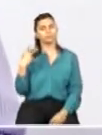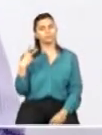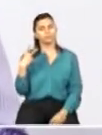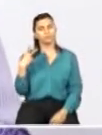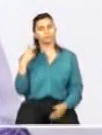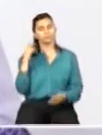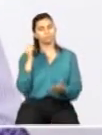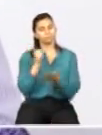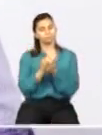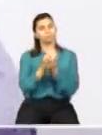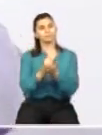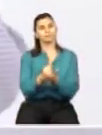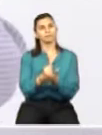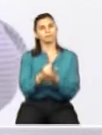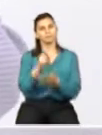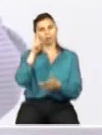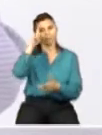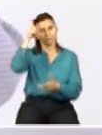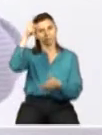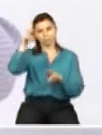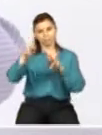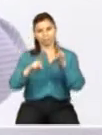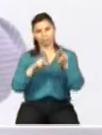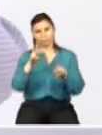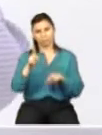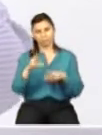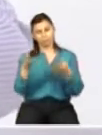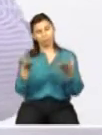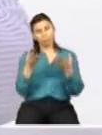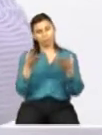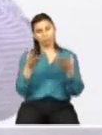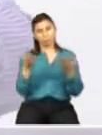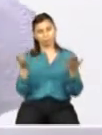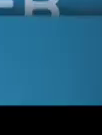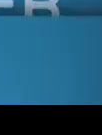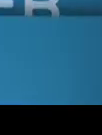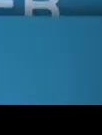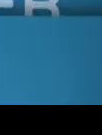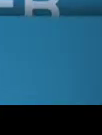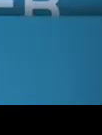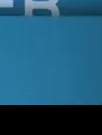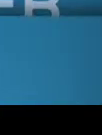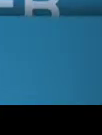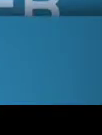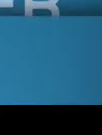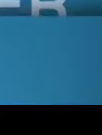ideias da população. É o que eu queria destacar na tarde de hoje. Muito obrigado, senhor presidente.